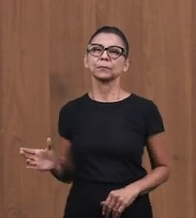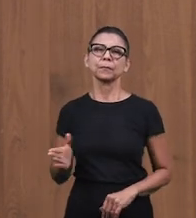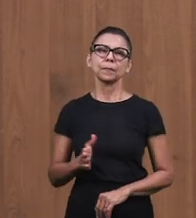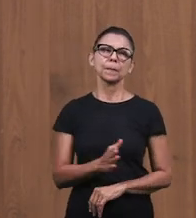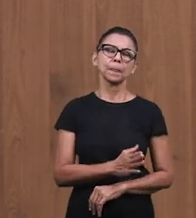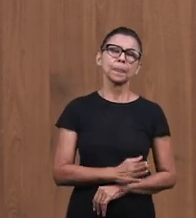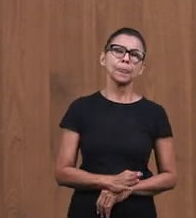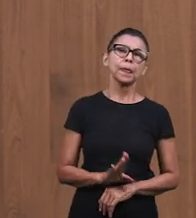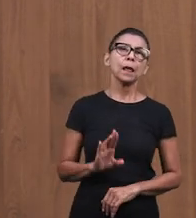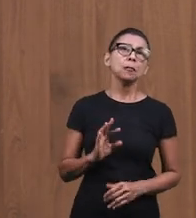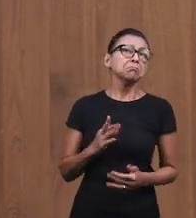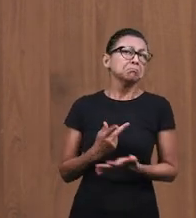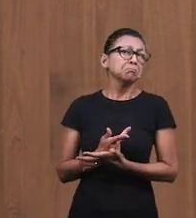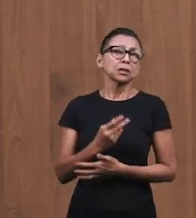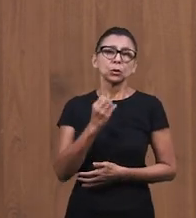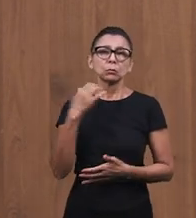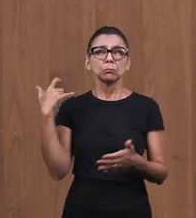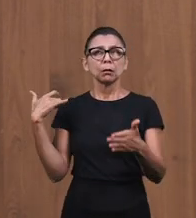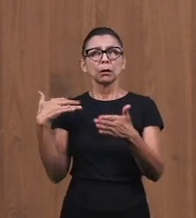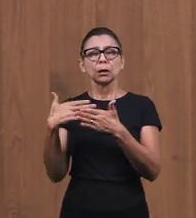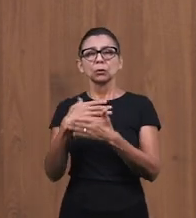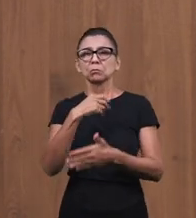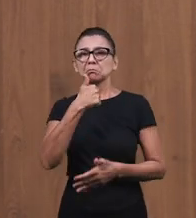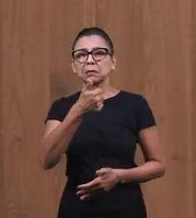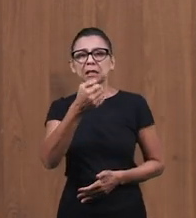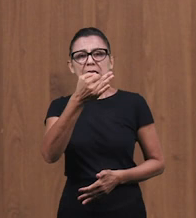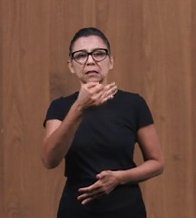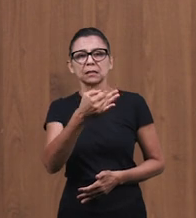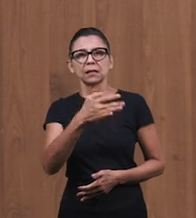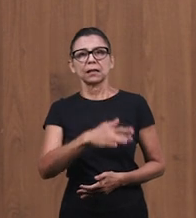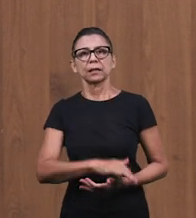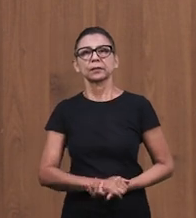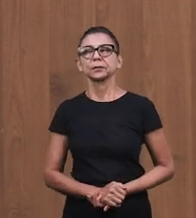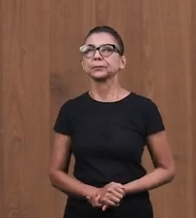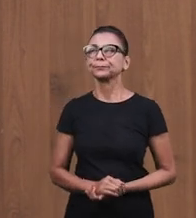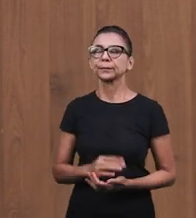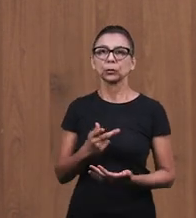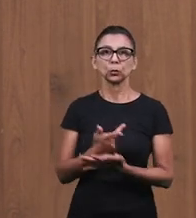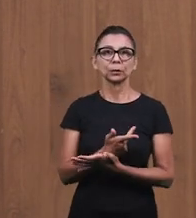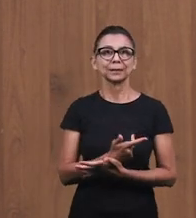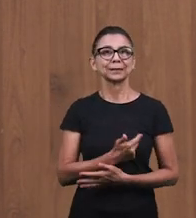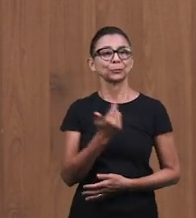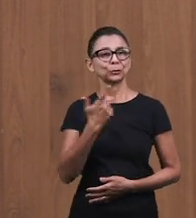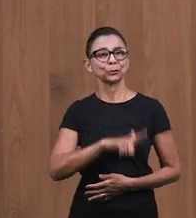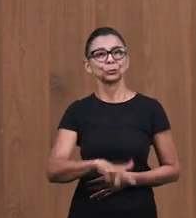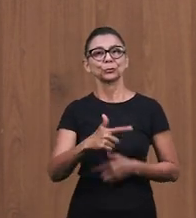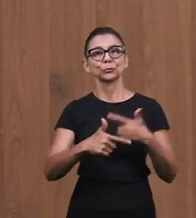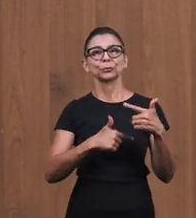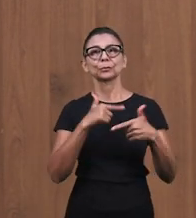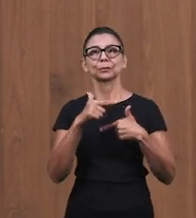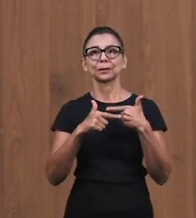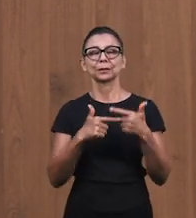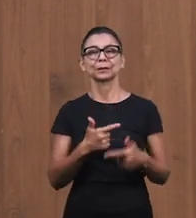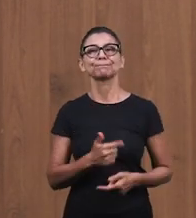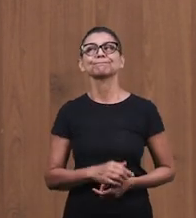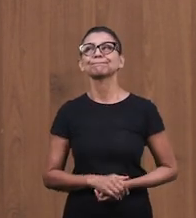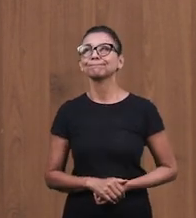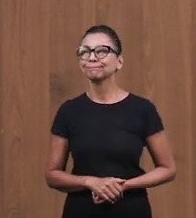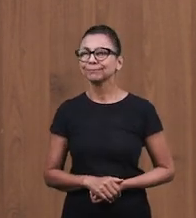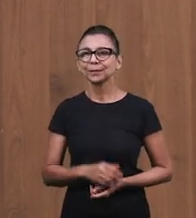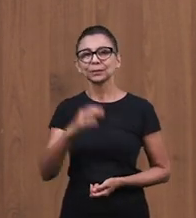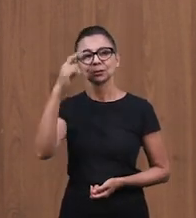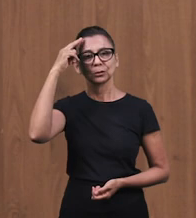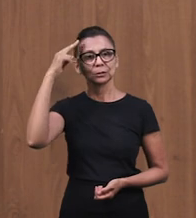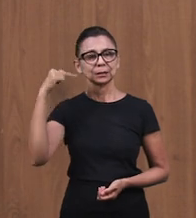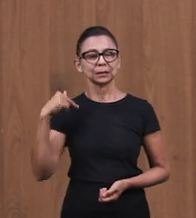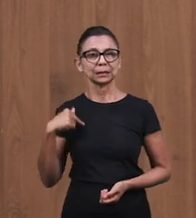bem, até que José passou por mais uma grande luta em sua vida. A